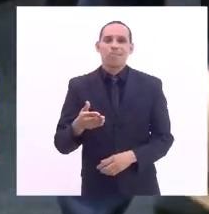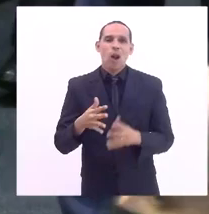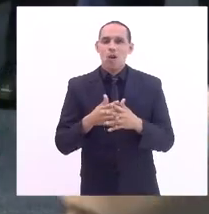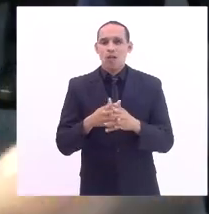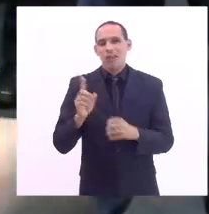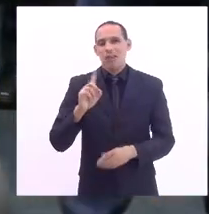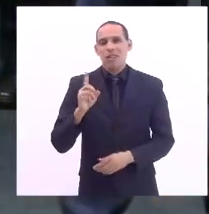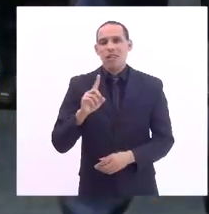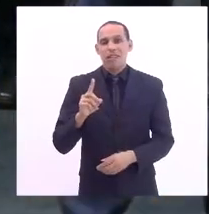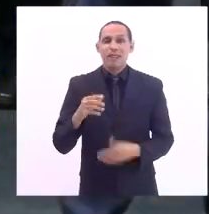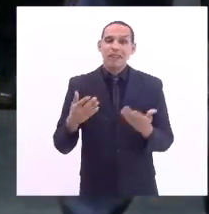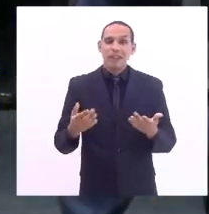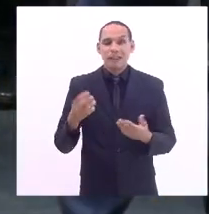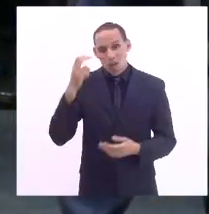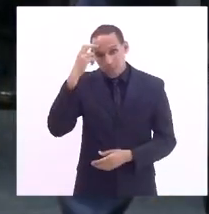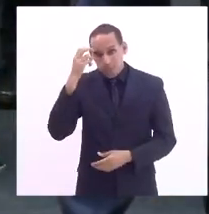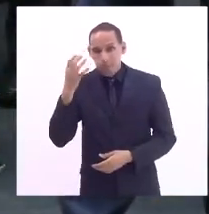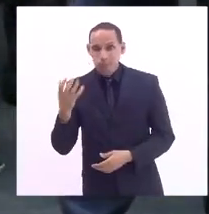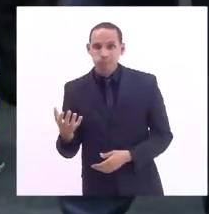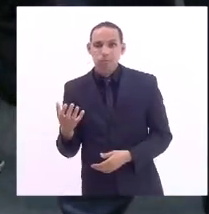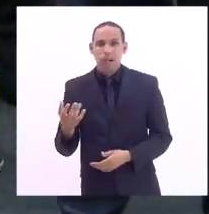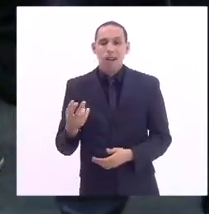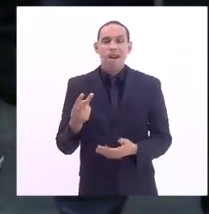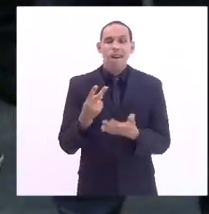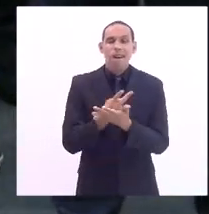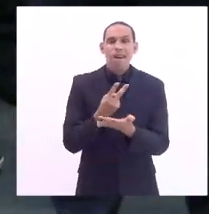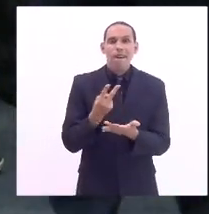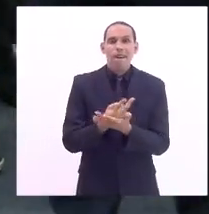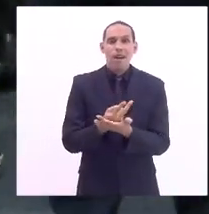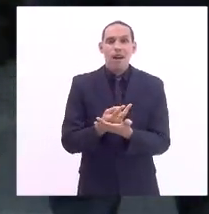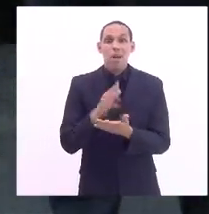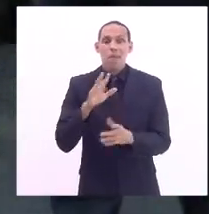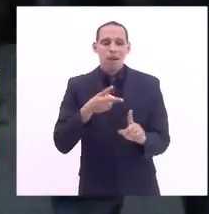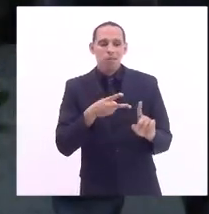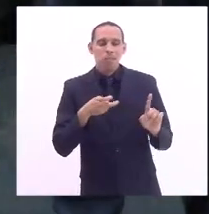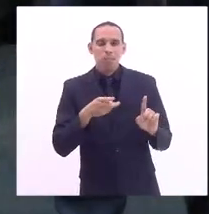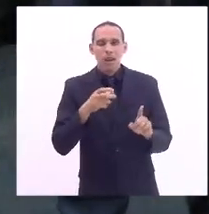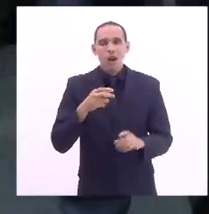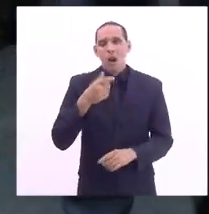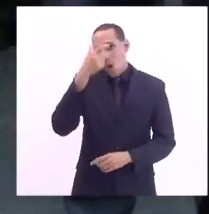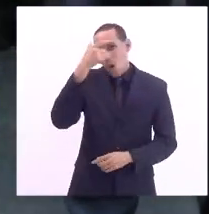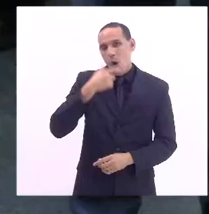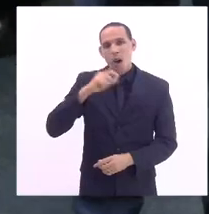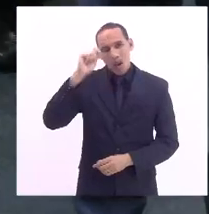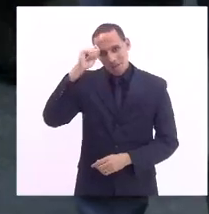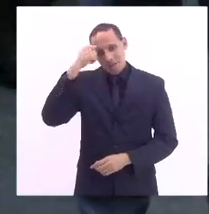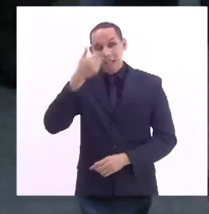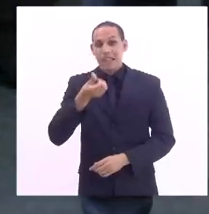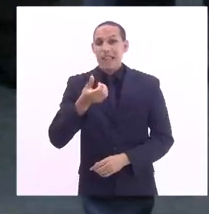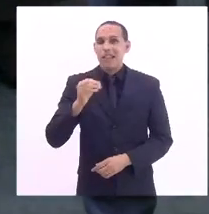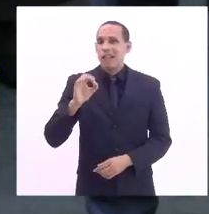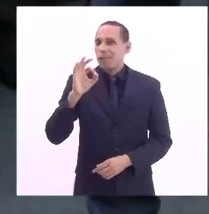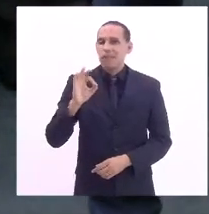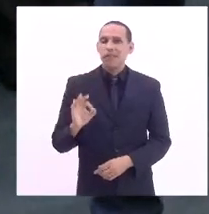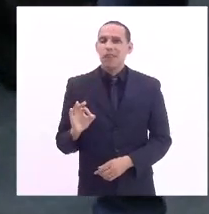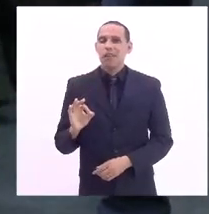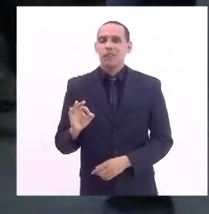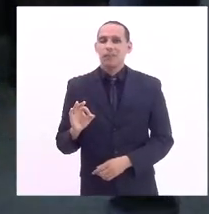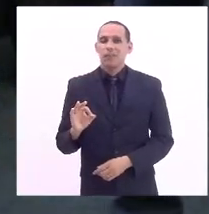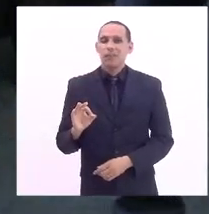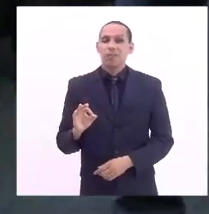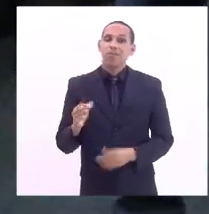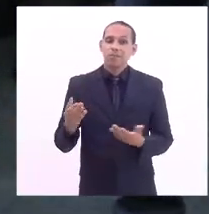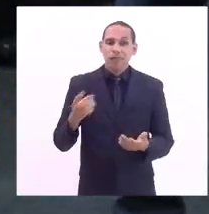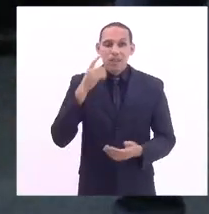de inteligência artificial para reconhecer rostos negros é de 60%. Enquanto, deputado Carlos